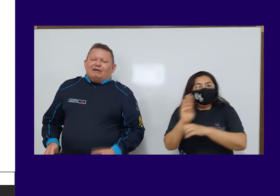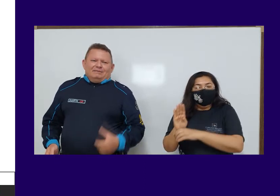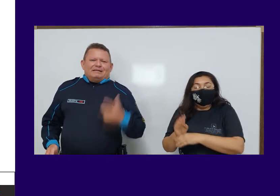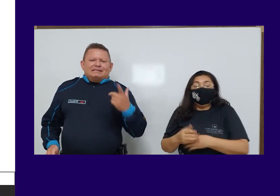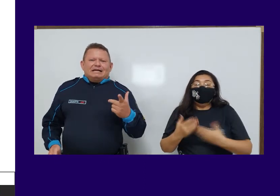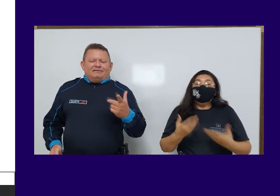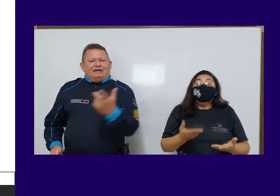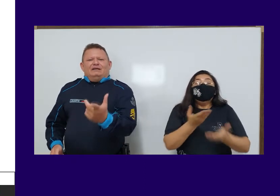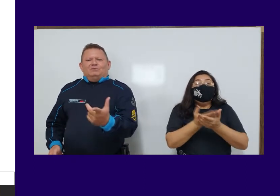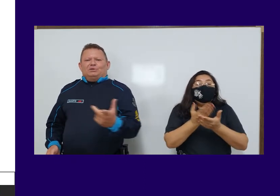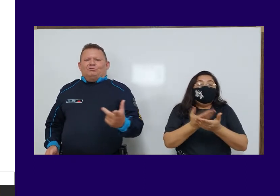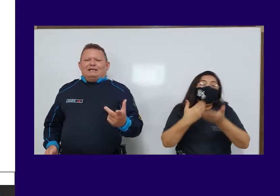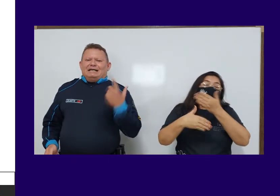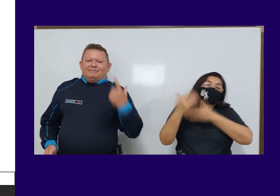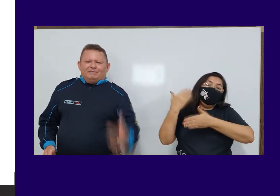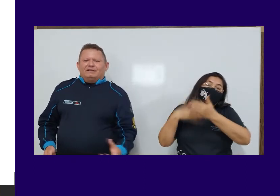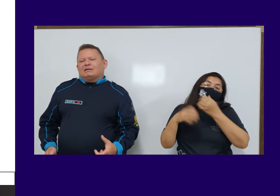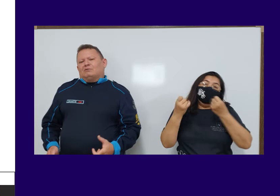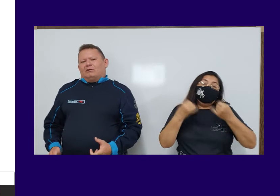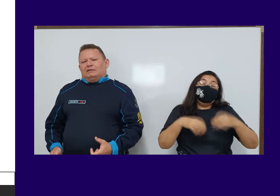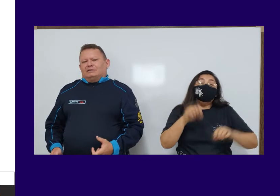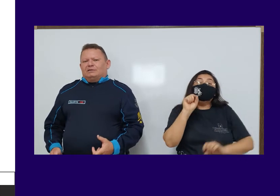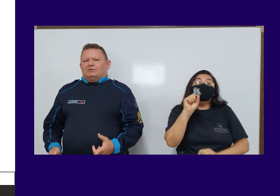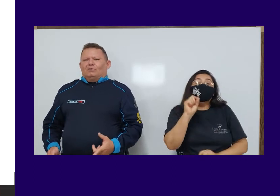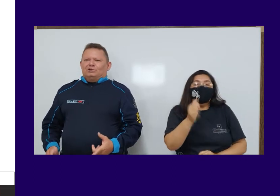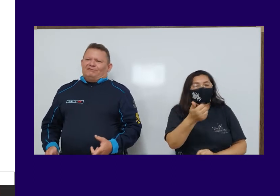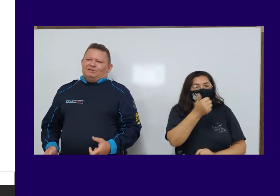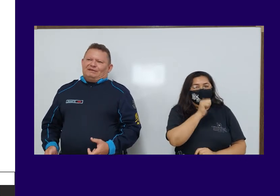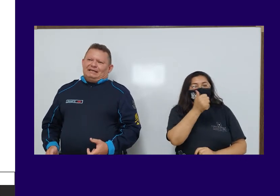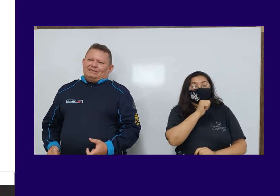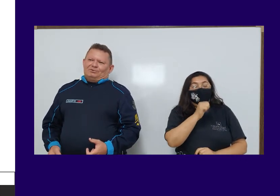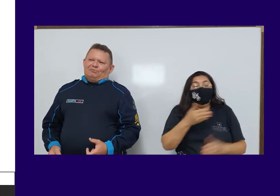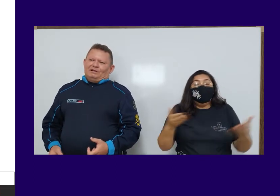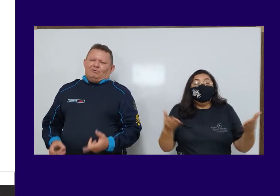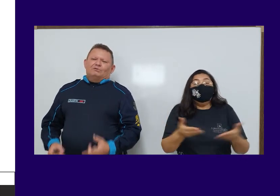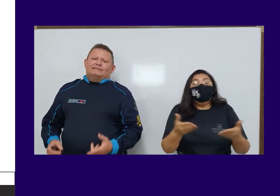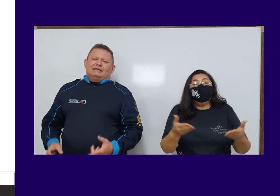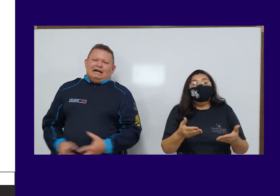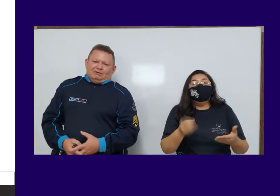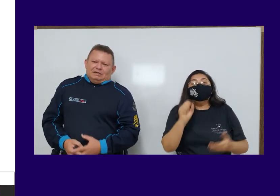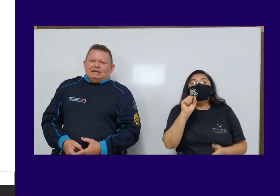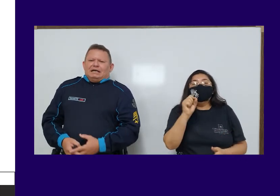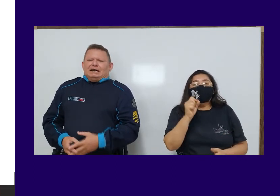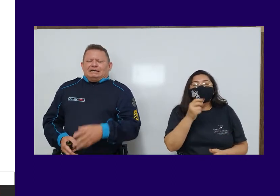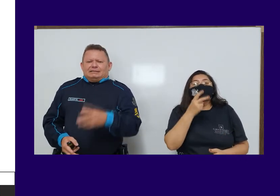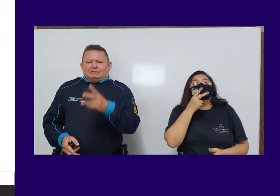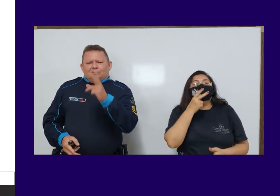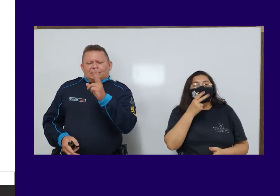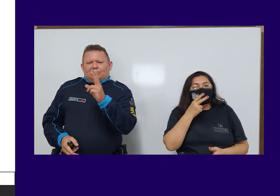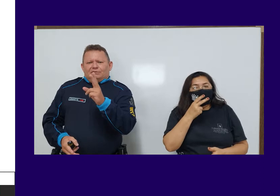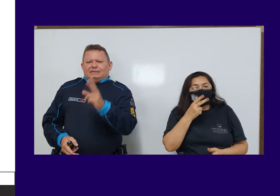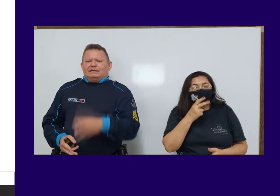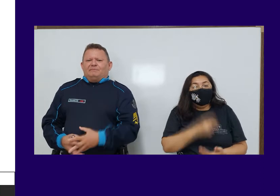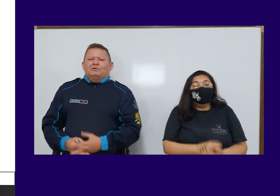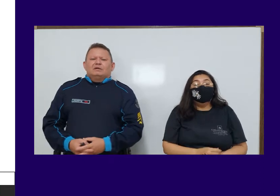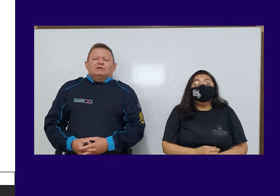Na aula passada falamos sobre as bebidas alcoólicas, hoje vamos falar sobre o cigarro. O